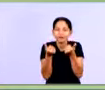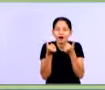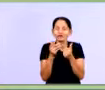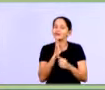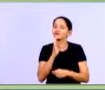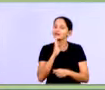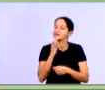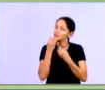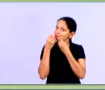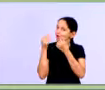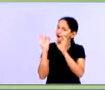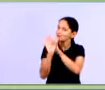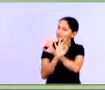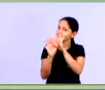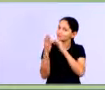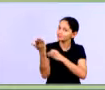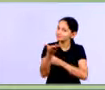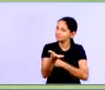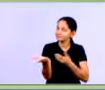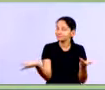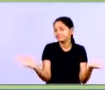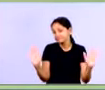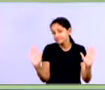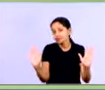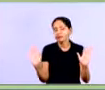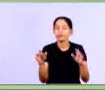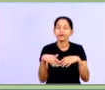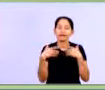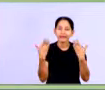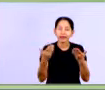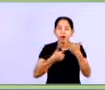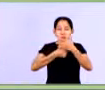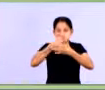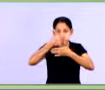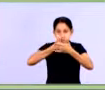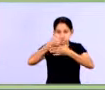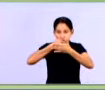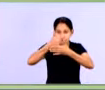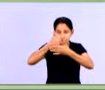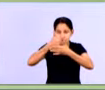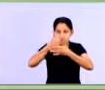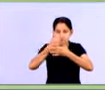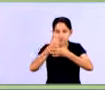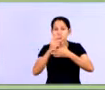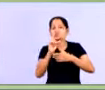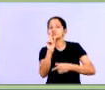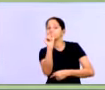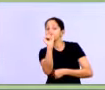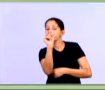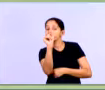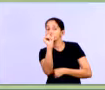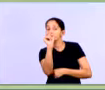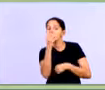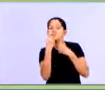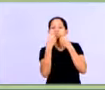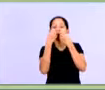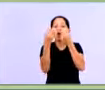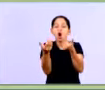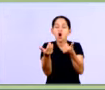sua pessoa. Isso, professor. Então, Ele é o primeiro valor